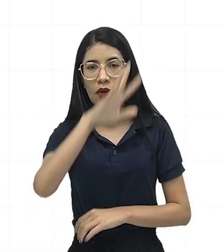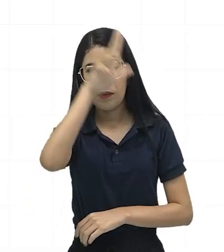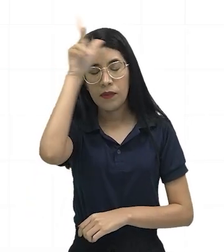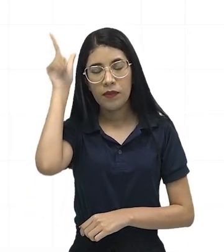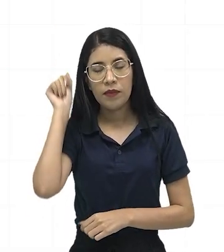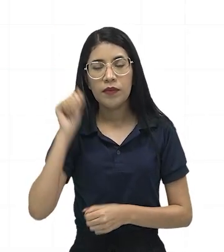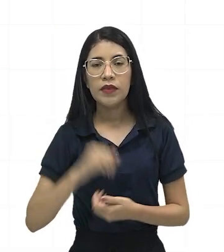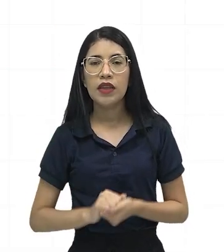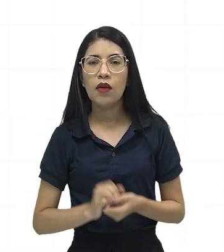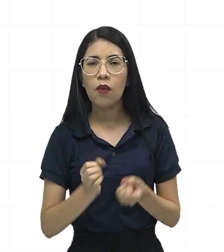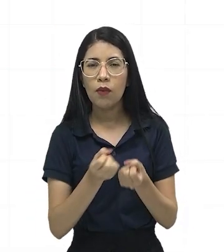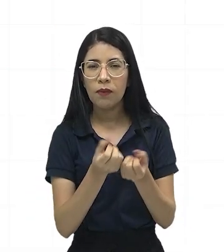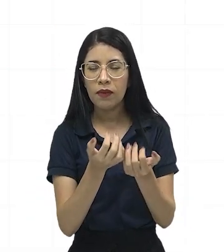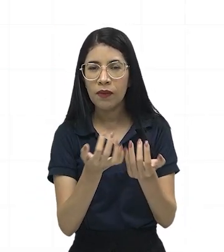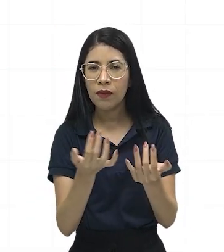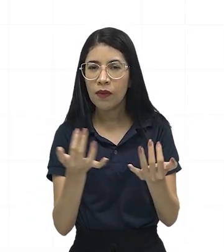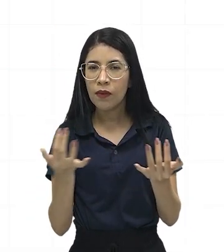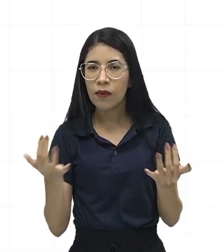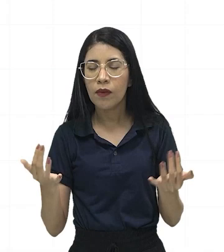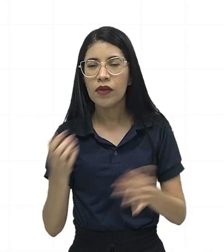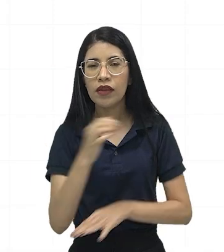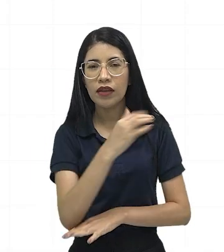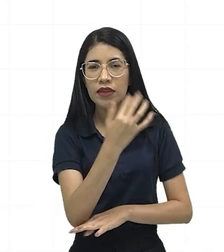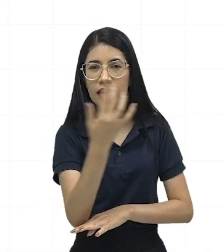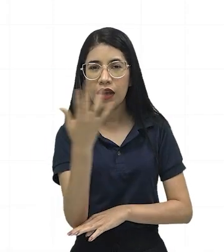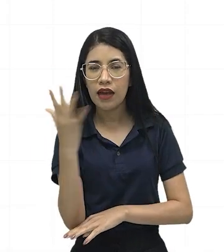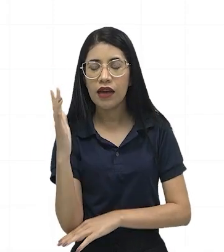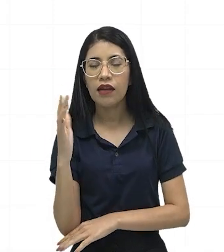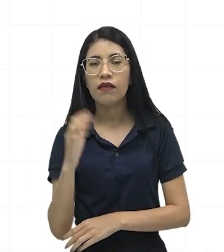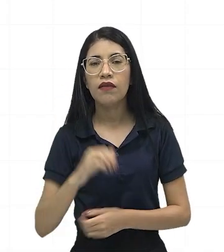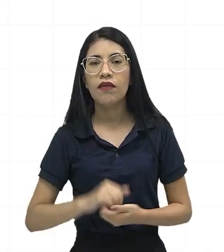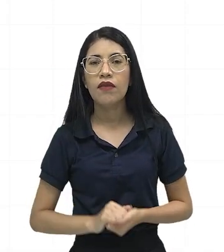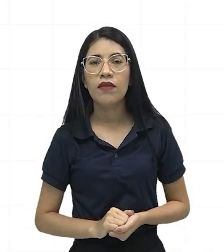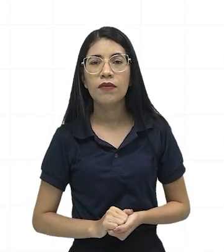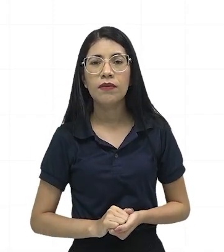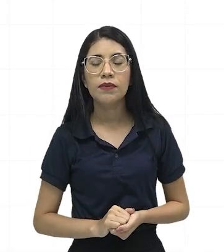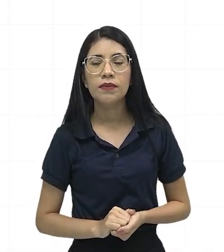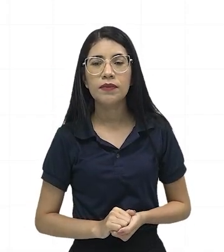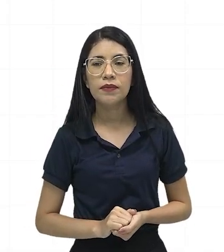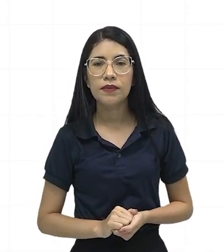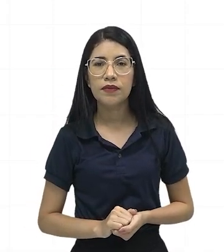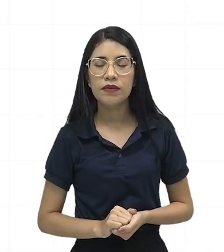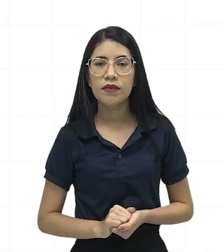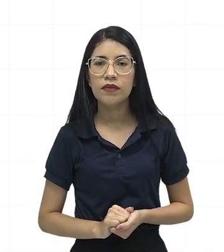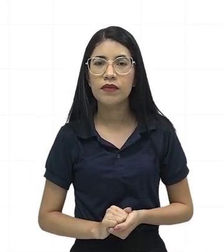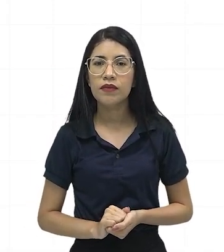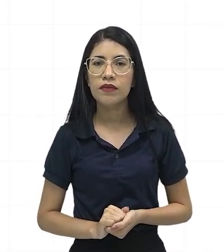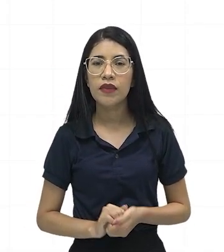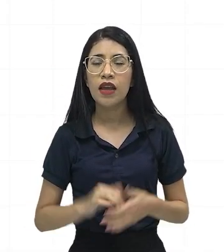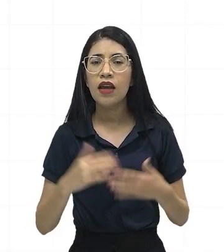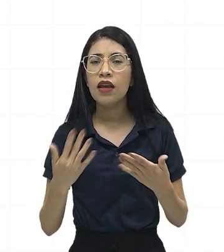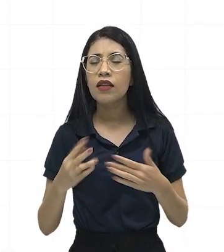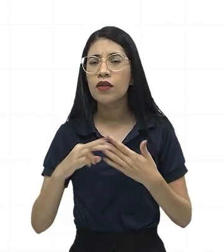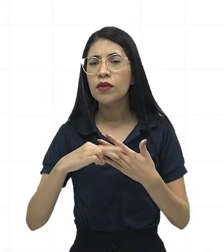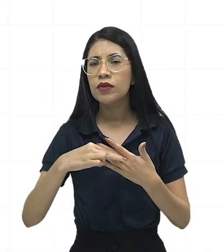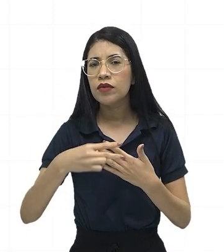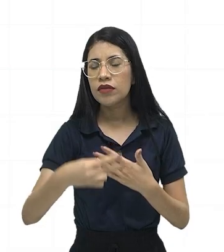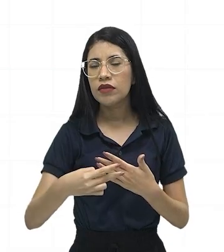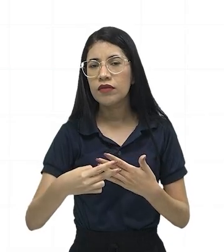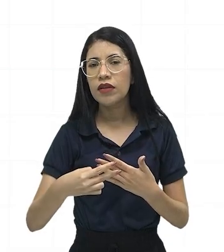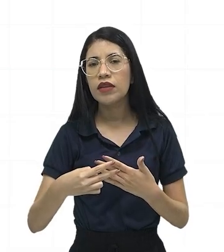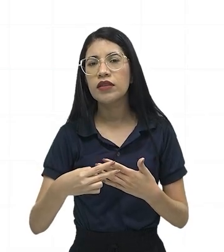com queimadas de grande proporção, né? E quais são as